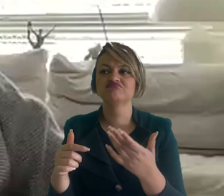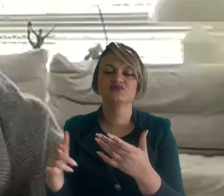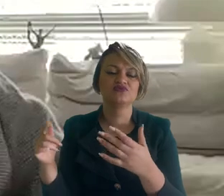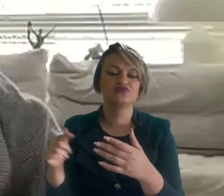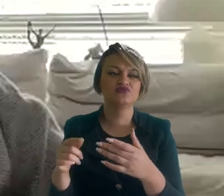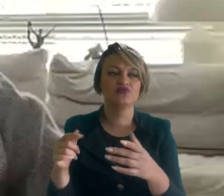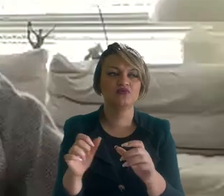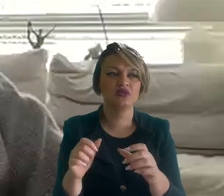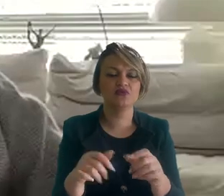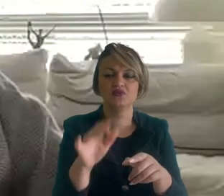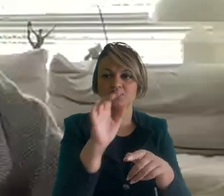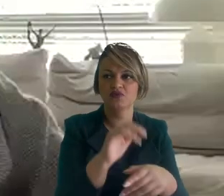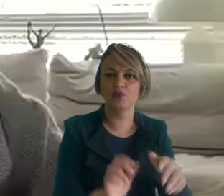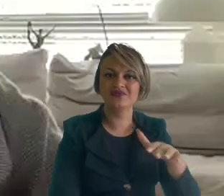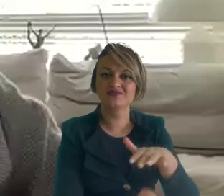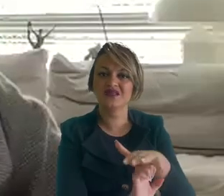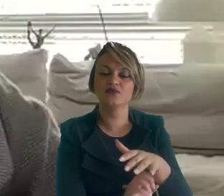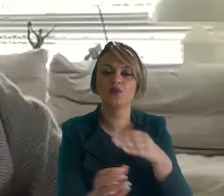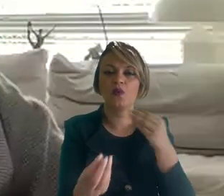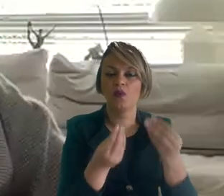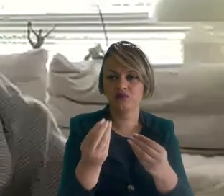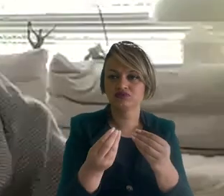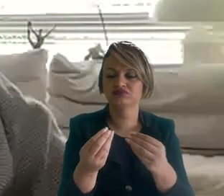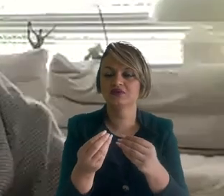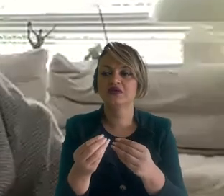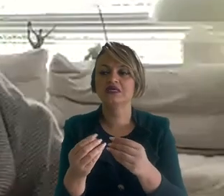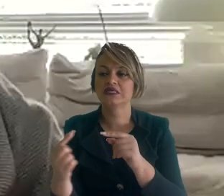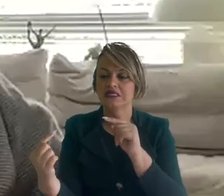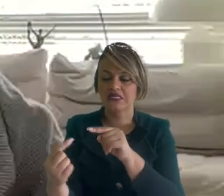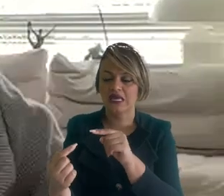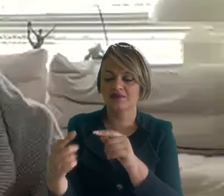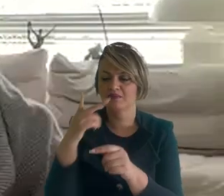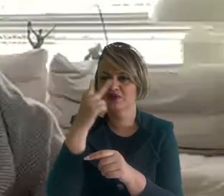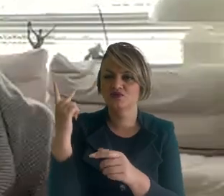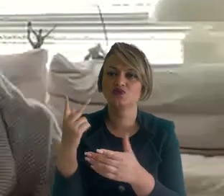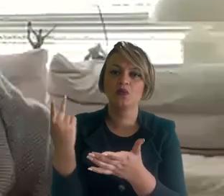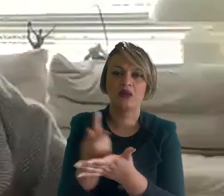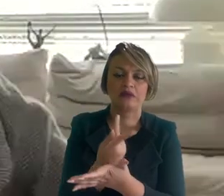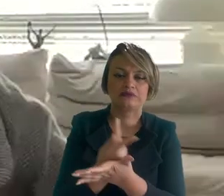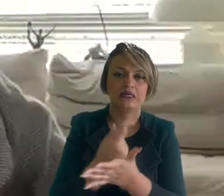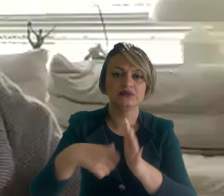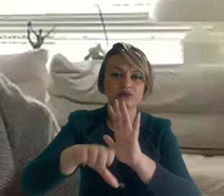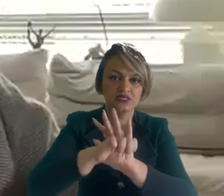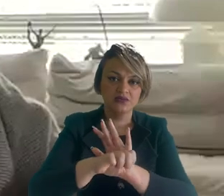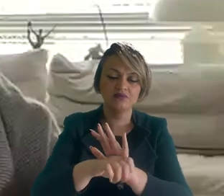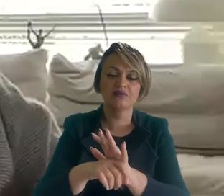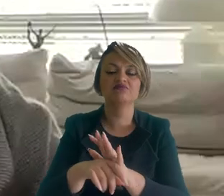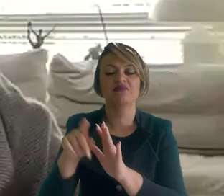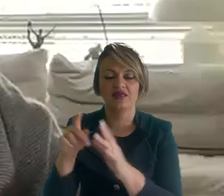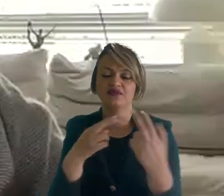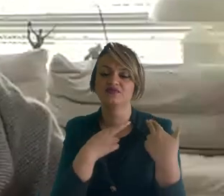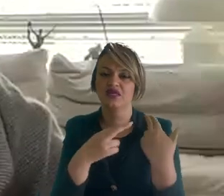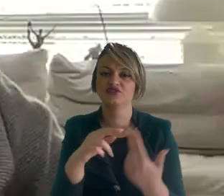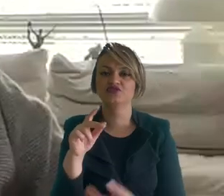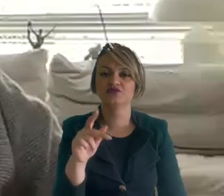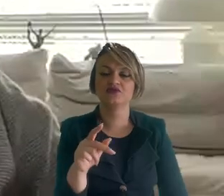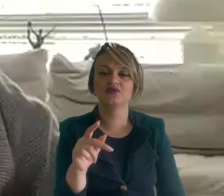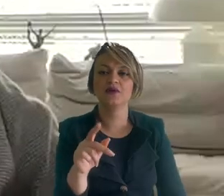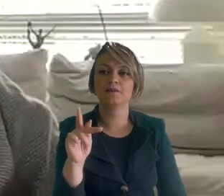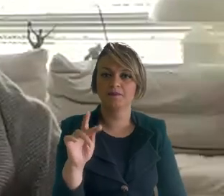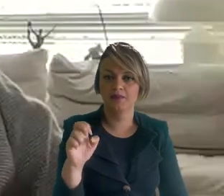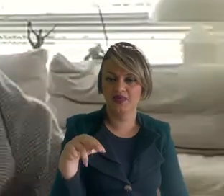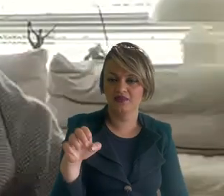coercitiva do estado que a pena aqueles que praticam atos criminosos e a responsabilidade penal